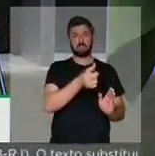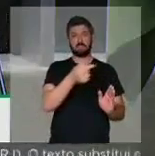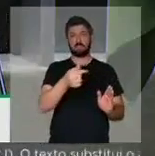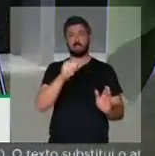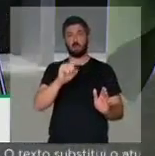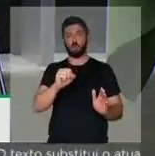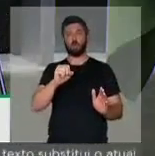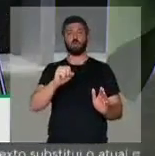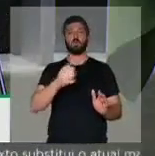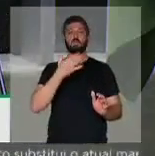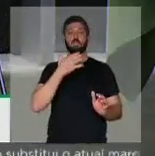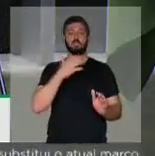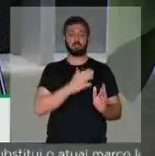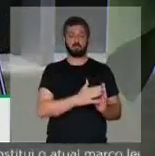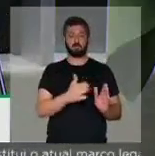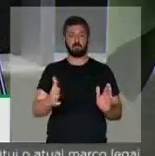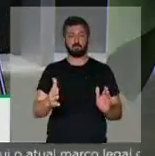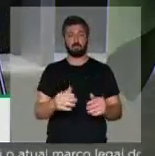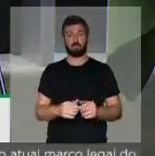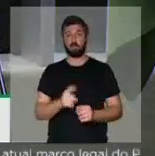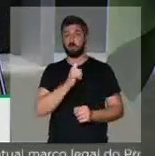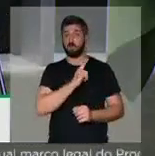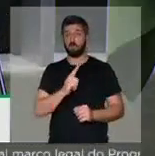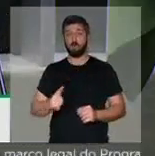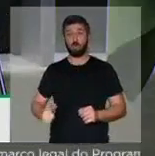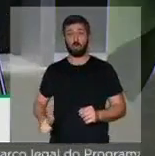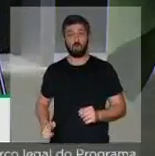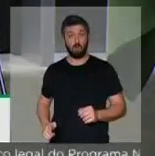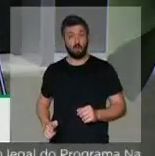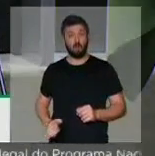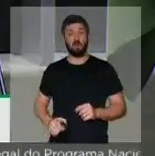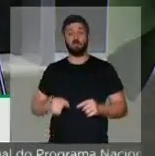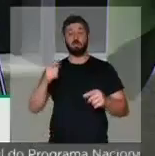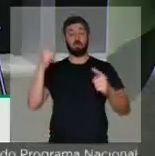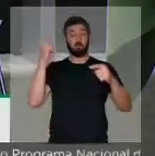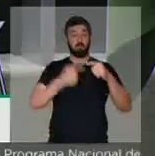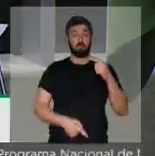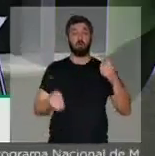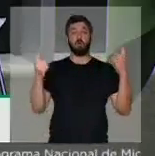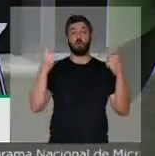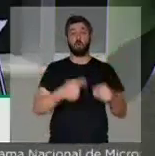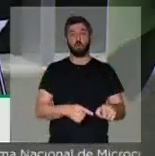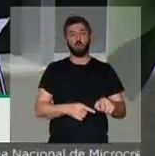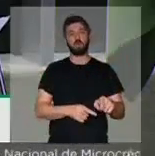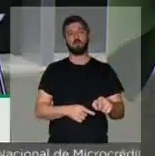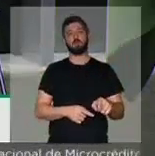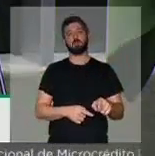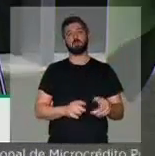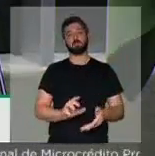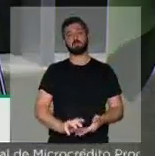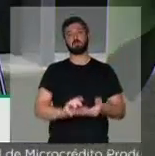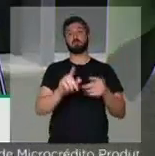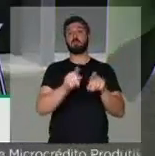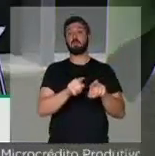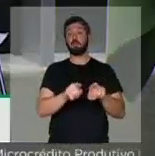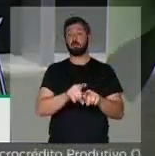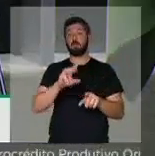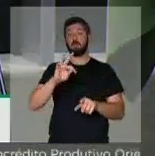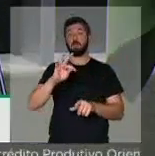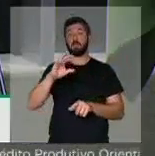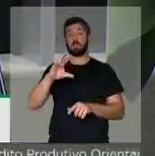7 e 8. O governo fere a autonomia do Conselho e contraria a recomendação do Tribunal de Contas